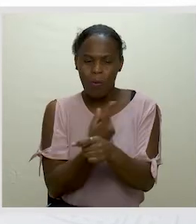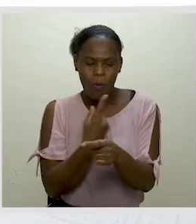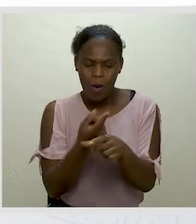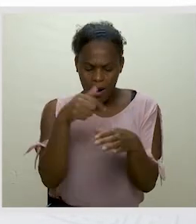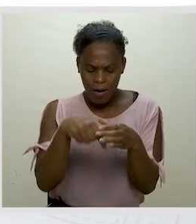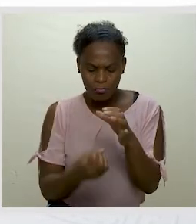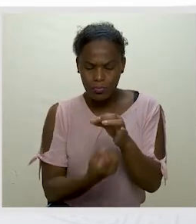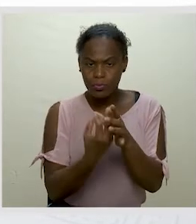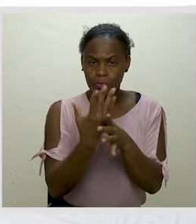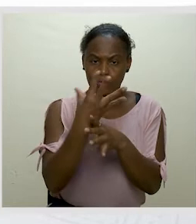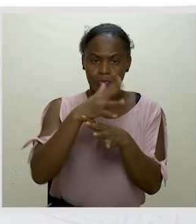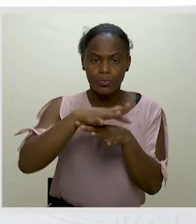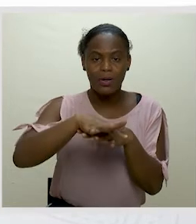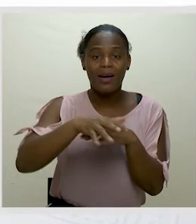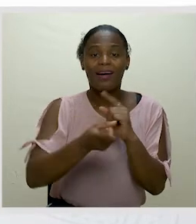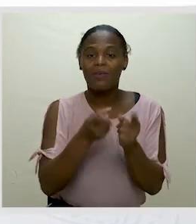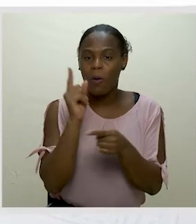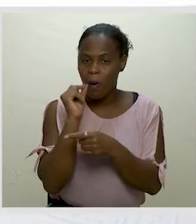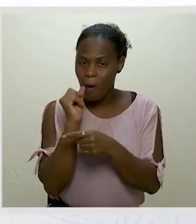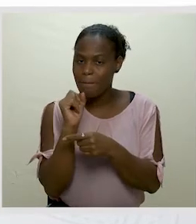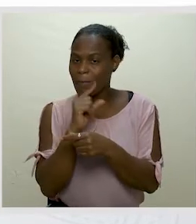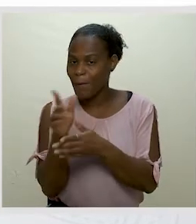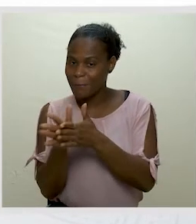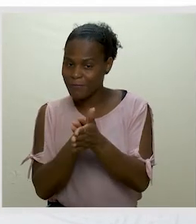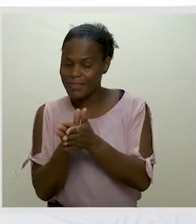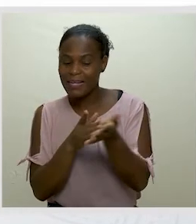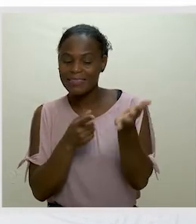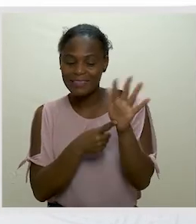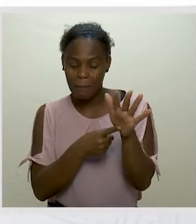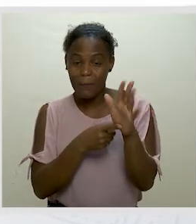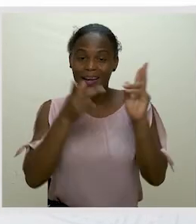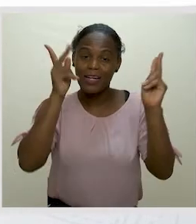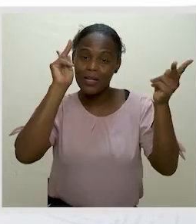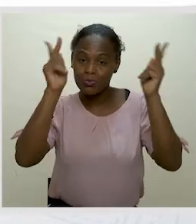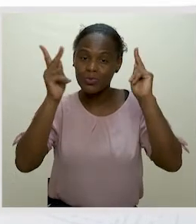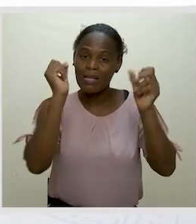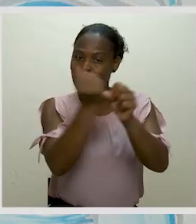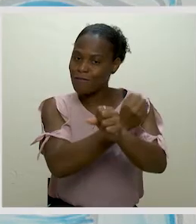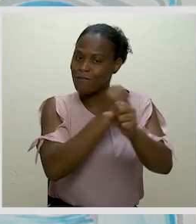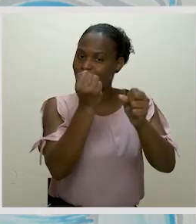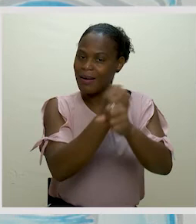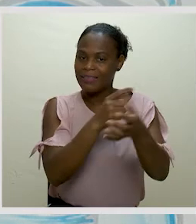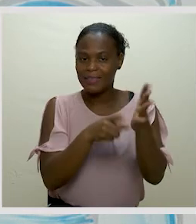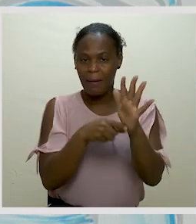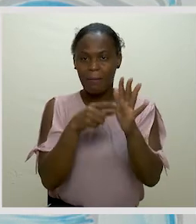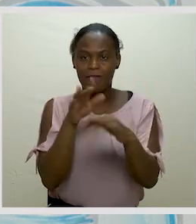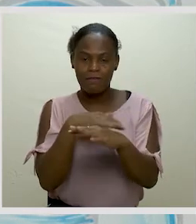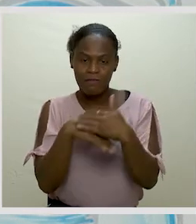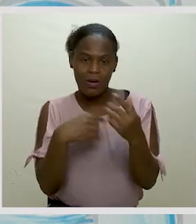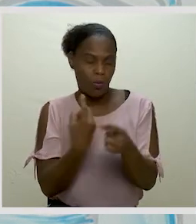várias substâncias, que o homem pode aproveitar, por exemplo, na indústria, né? Na